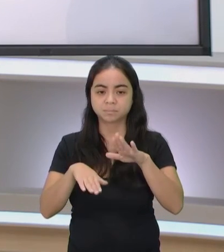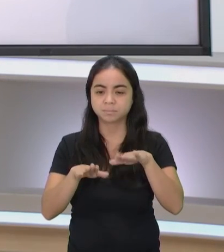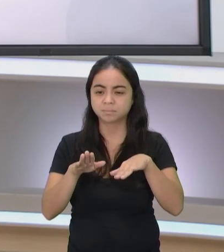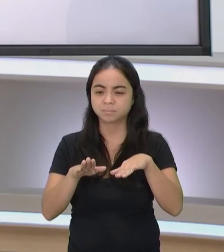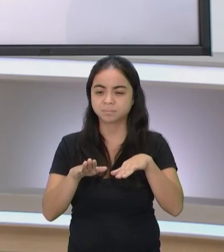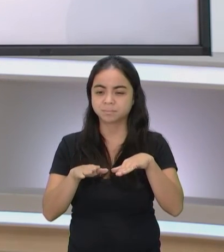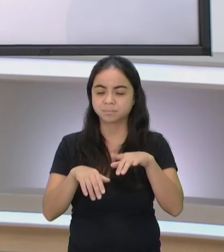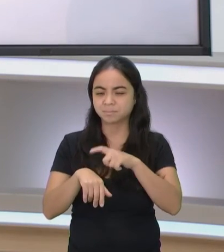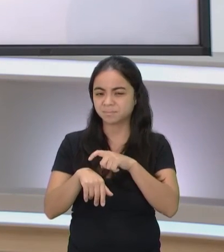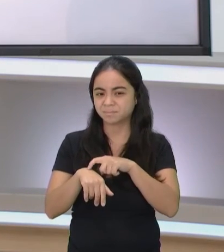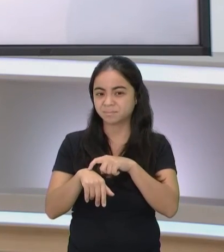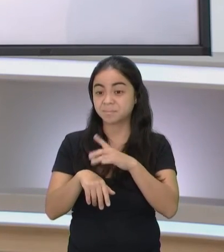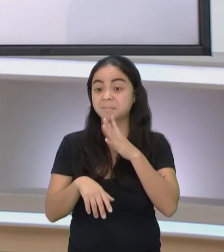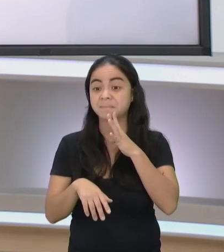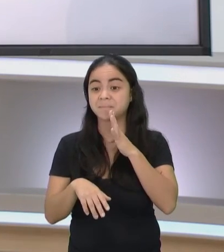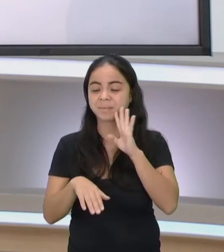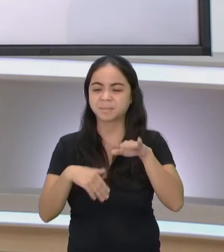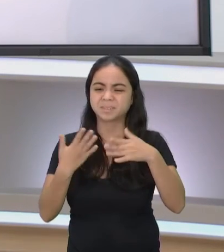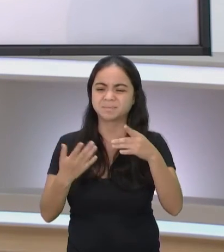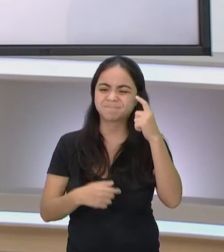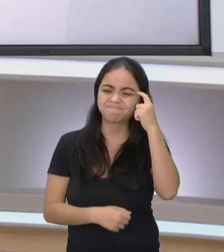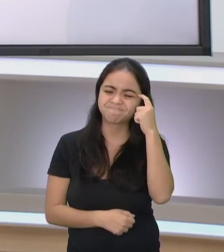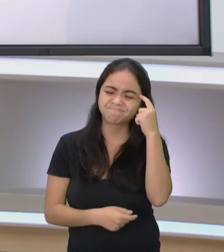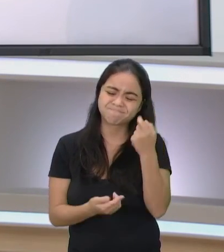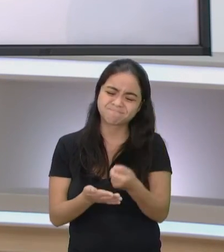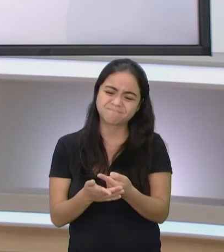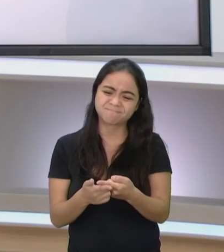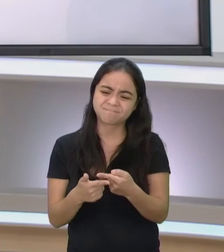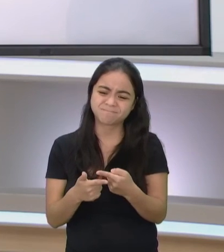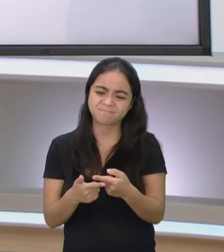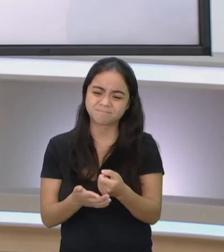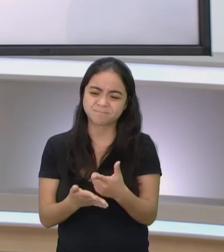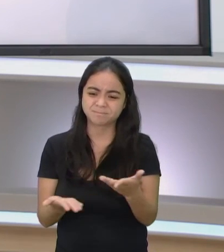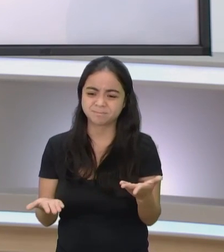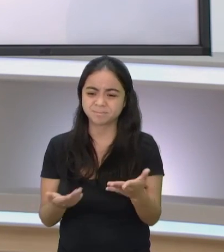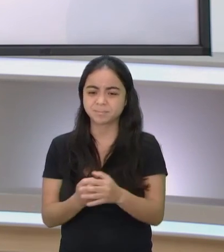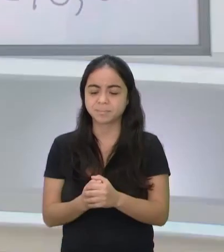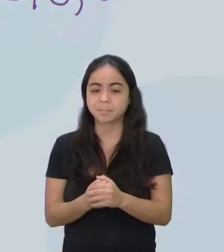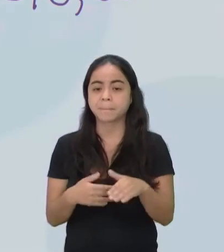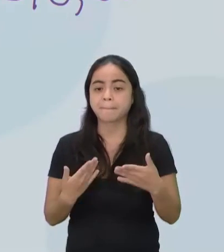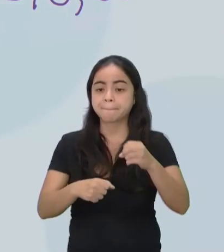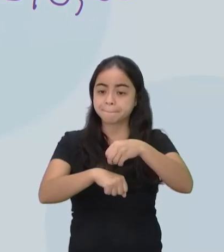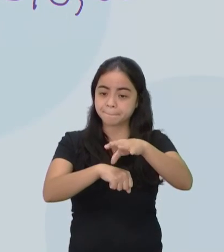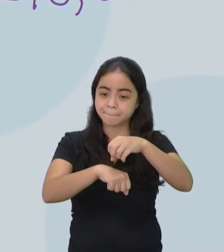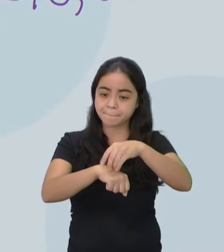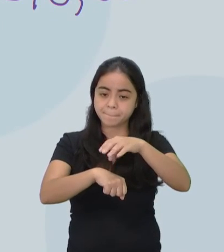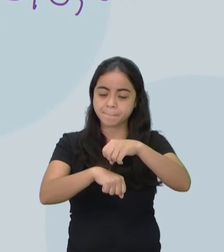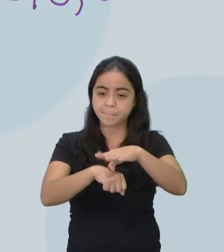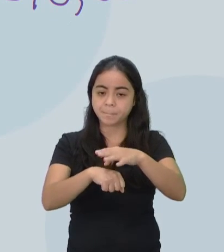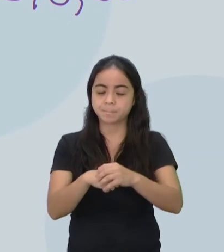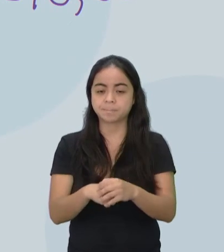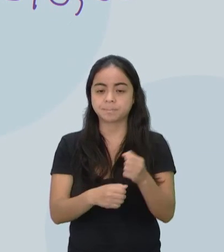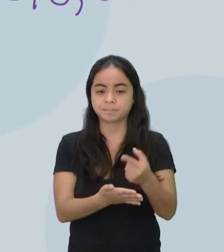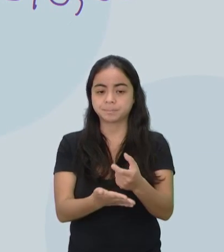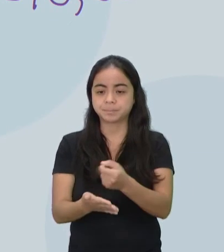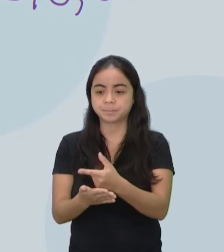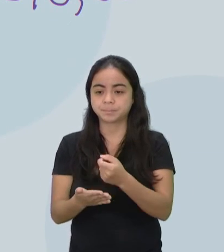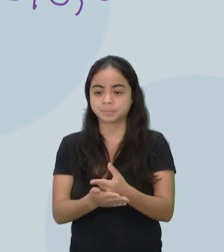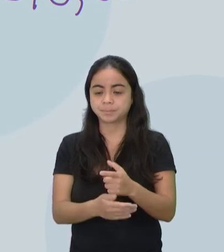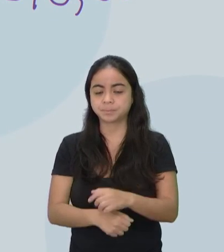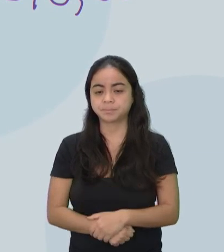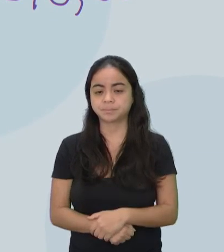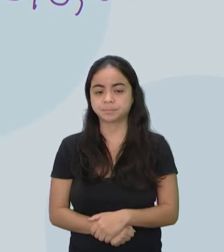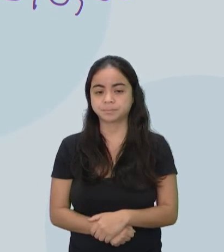na hora é legal, mas depois a gente fica pensando. Então, qual é a sua sugestão aí de gasto para o dinheiro que